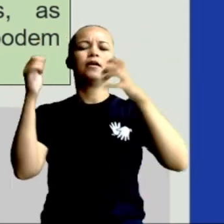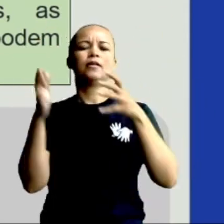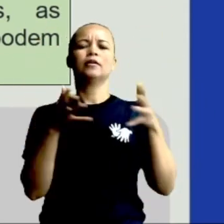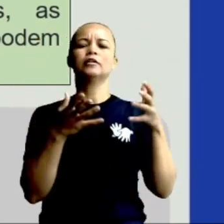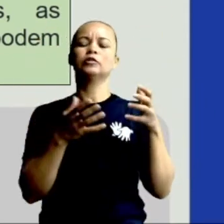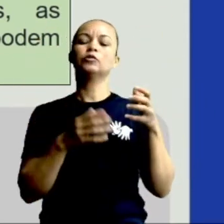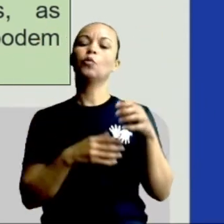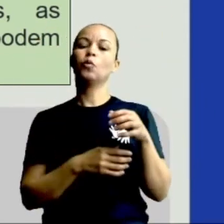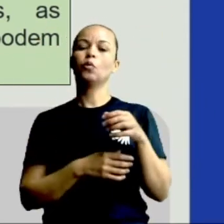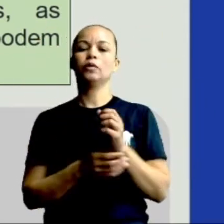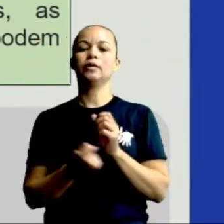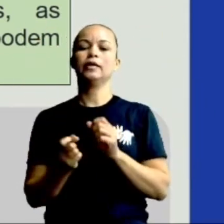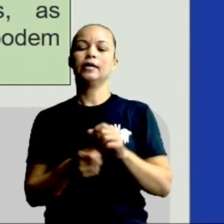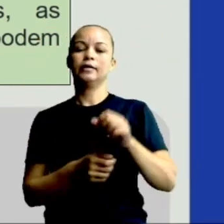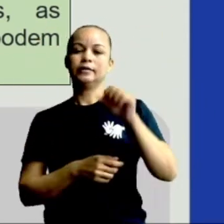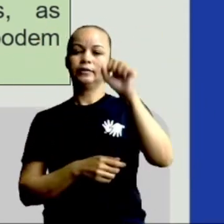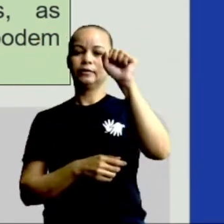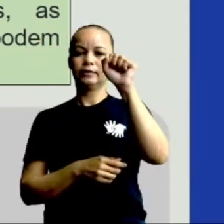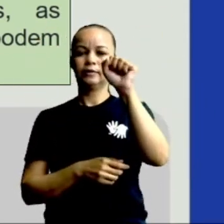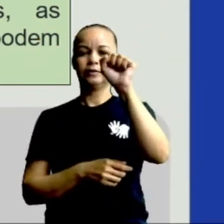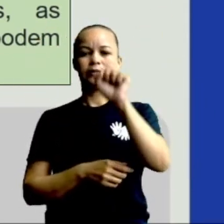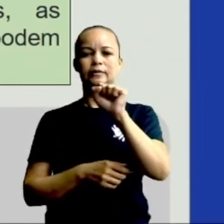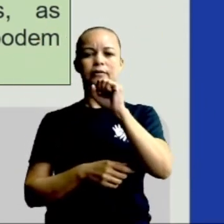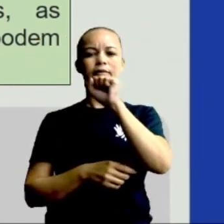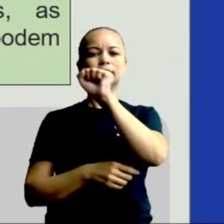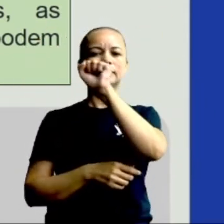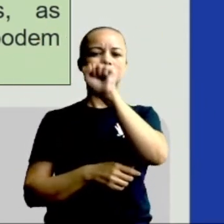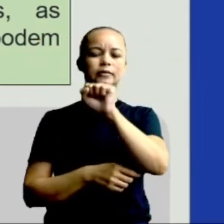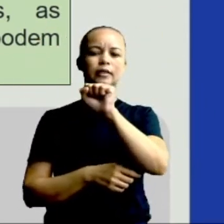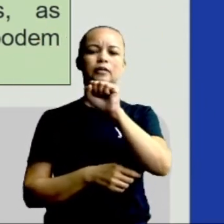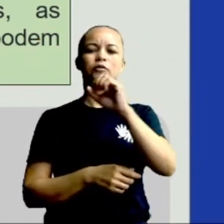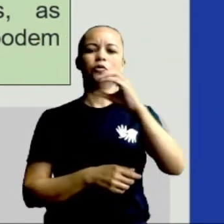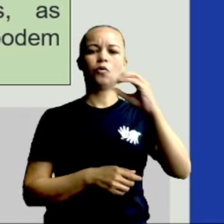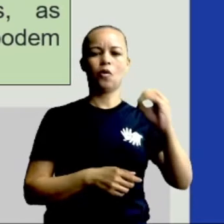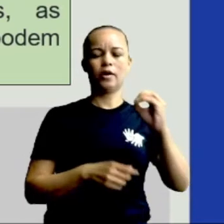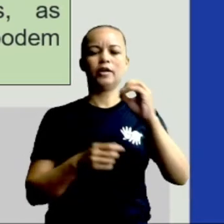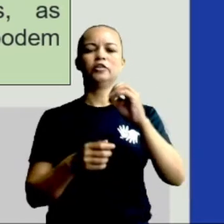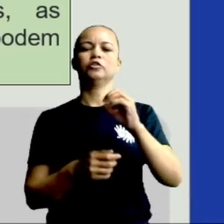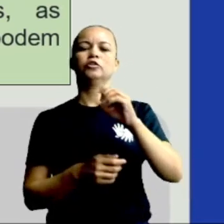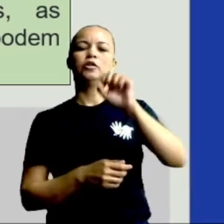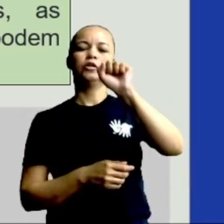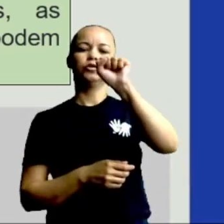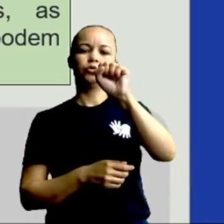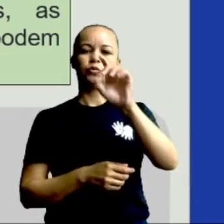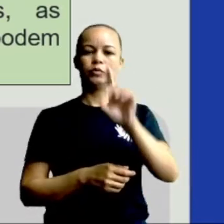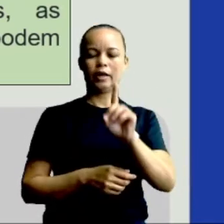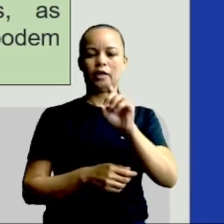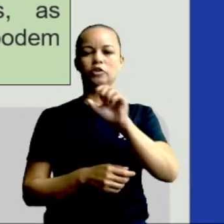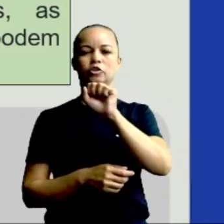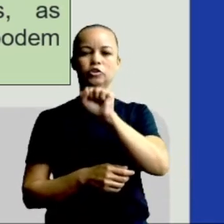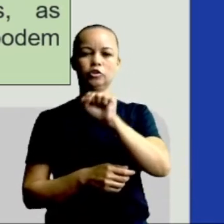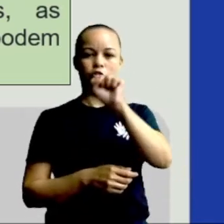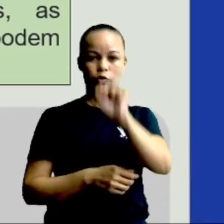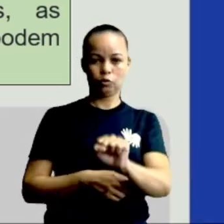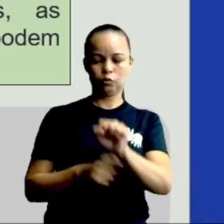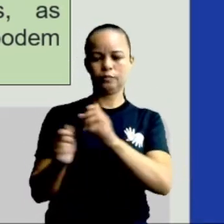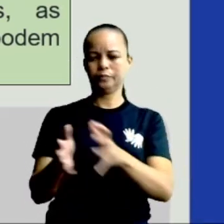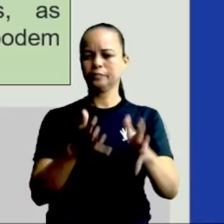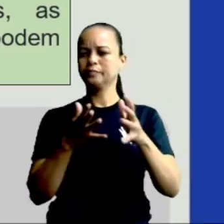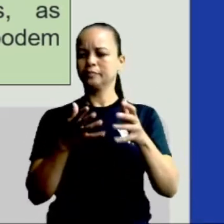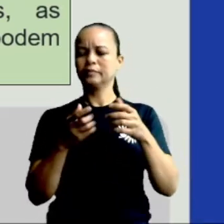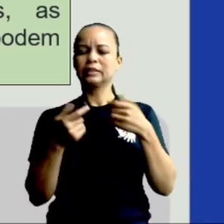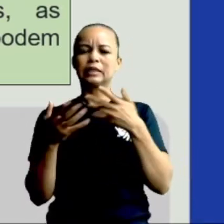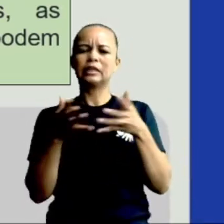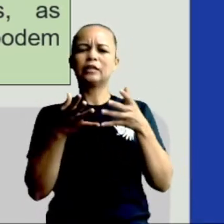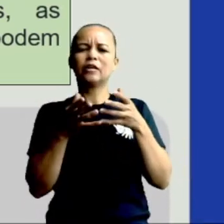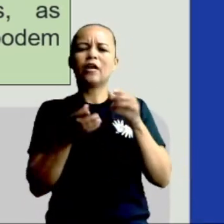do centro-oeste, sudeste e sul. Já nas regiões norte e nordeste, essa estação marca o início do período de